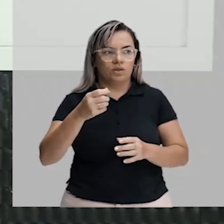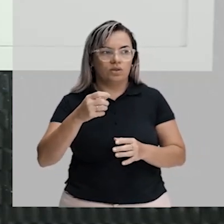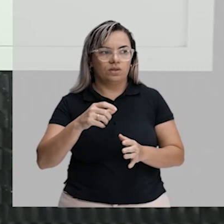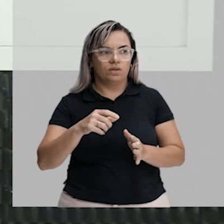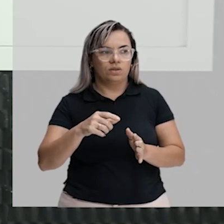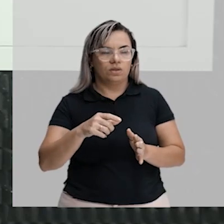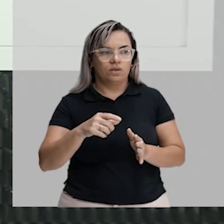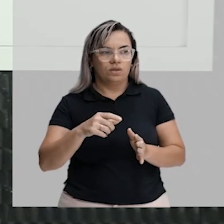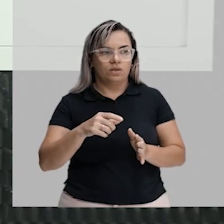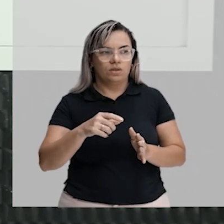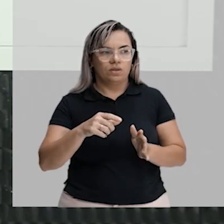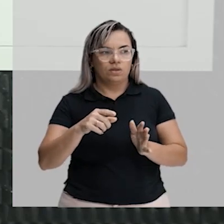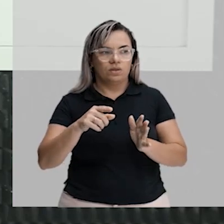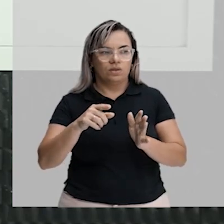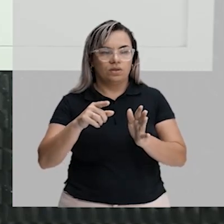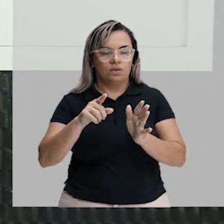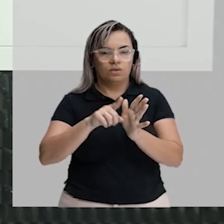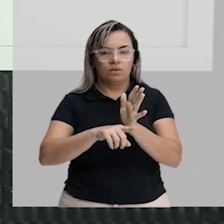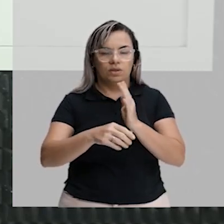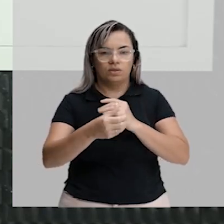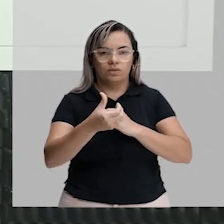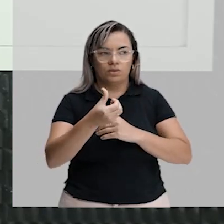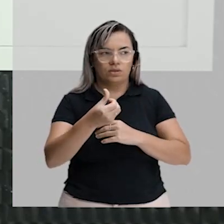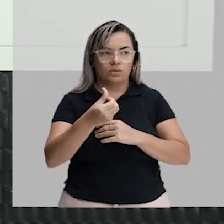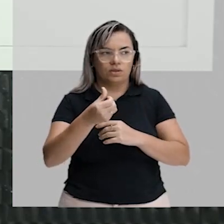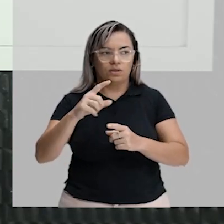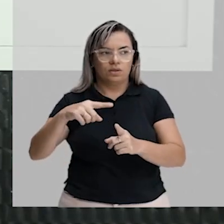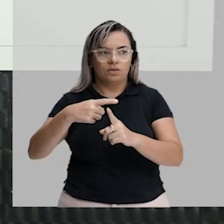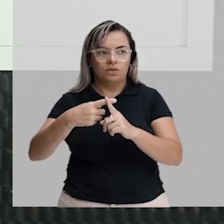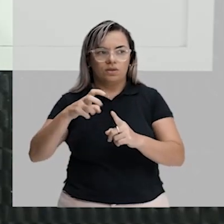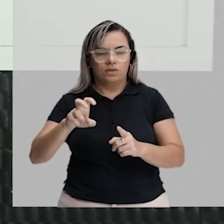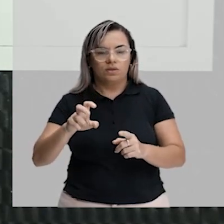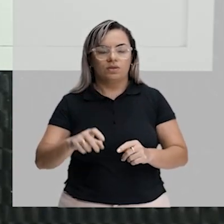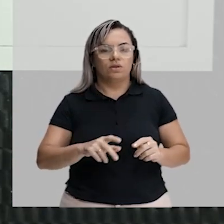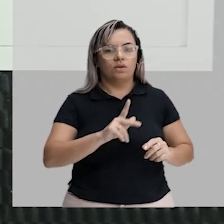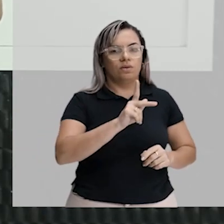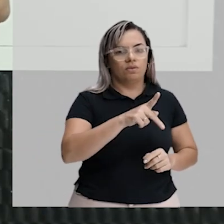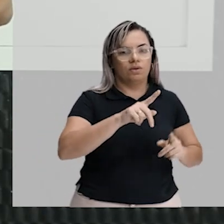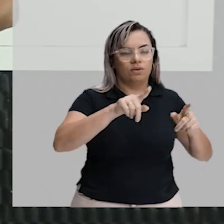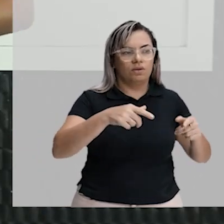15. Turminha, então o que é esse 15? É o